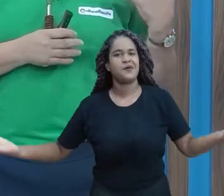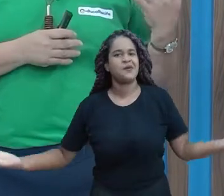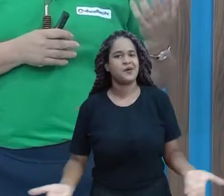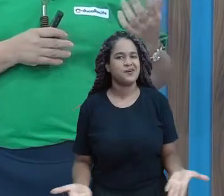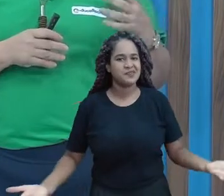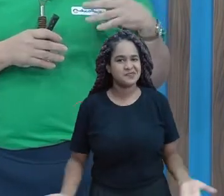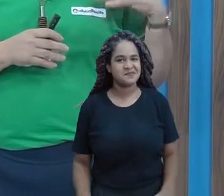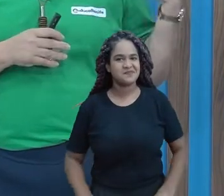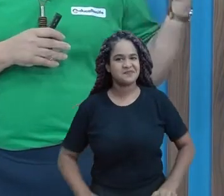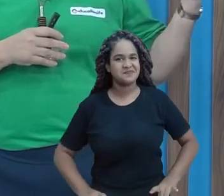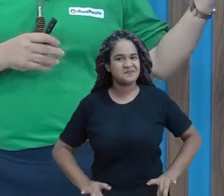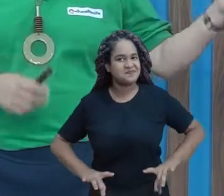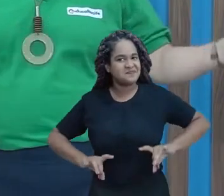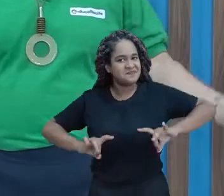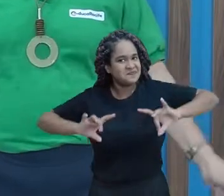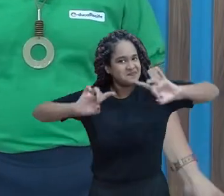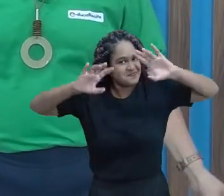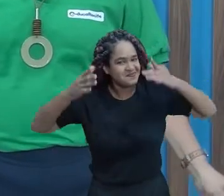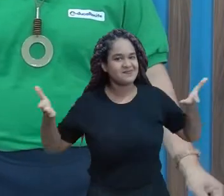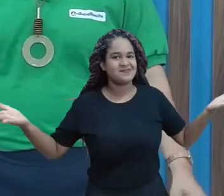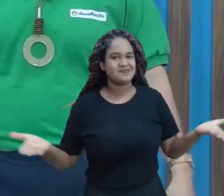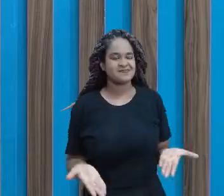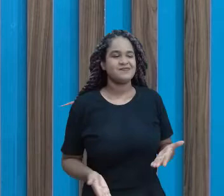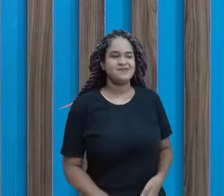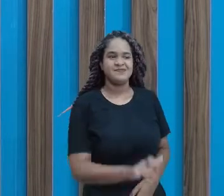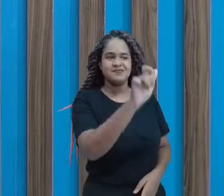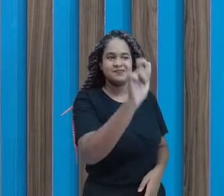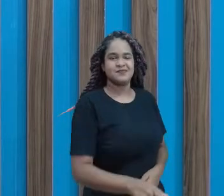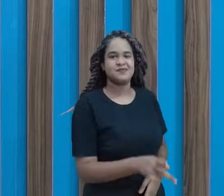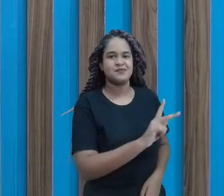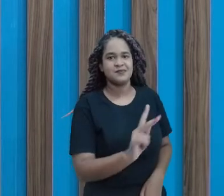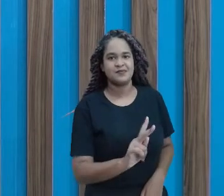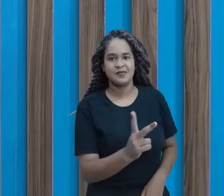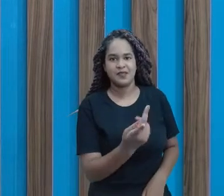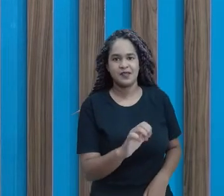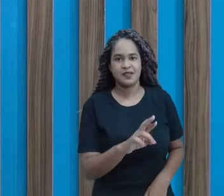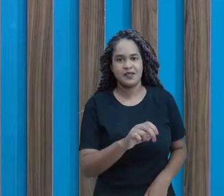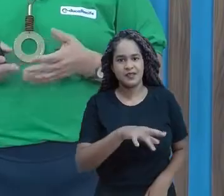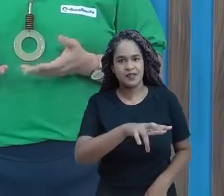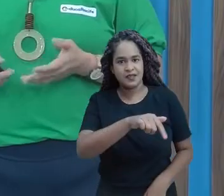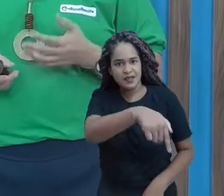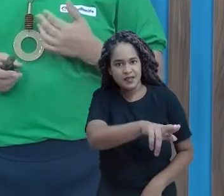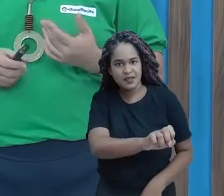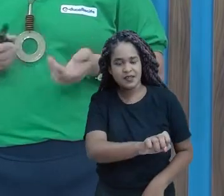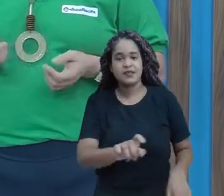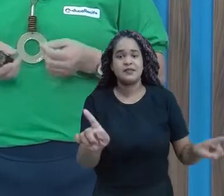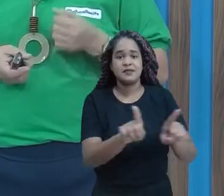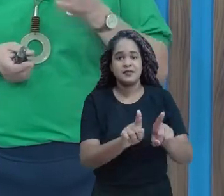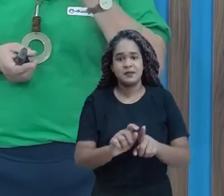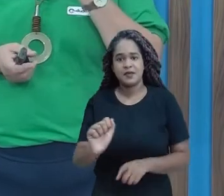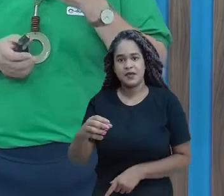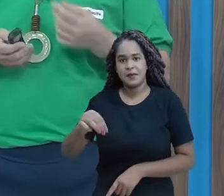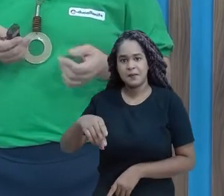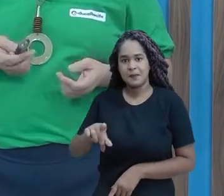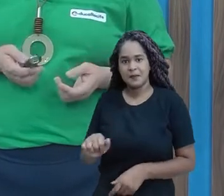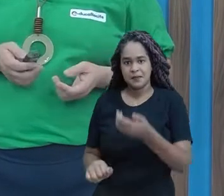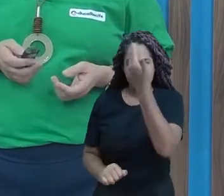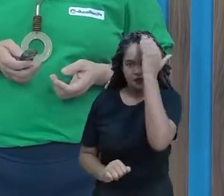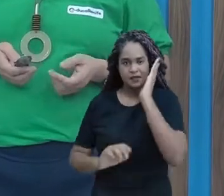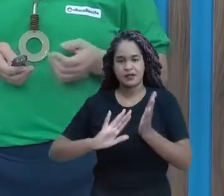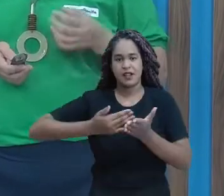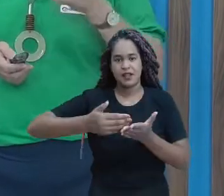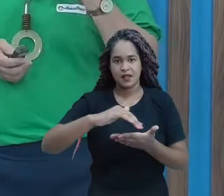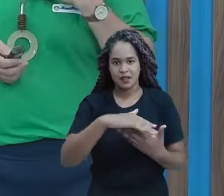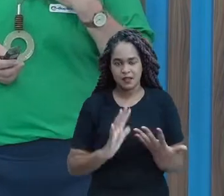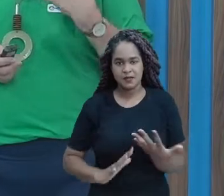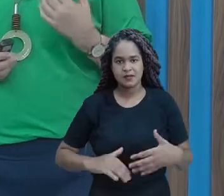tem uma presença especialíssima aqui do professor Henrique e Amanda também, né, fazendo a tradução para Libras. Então,